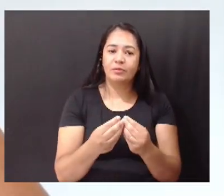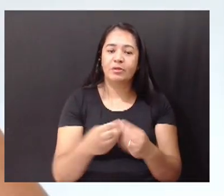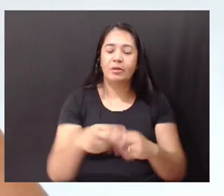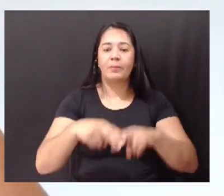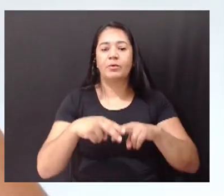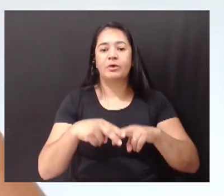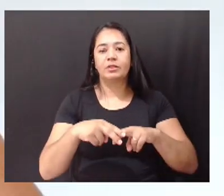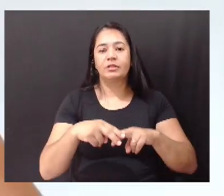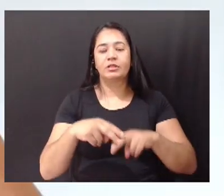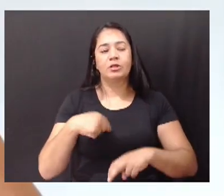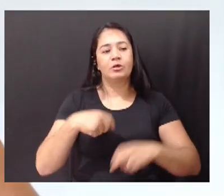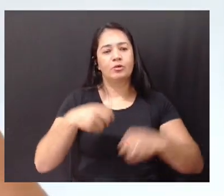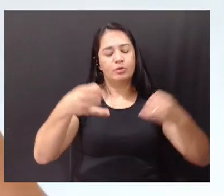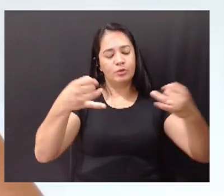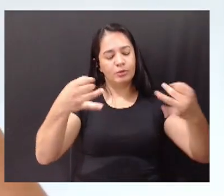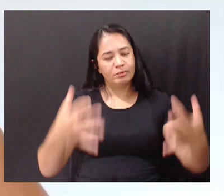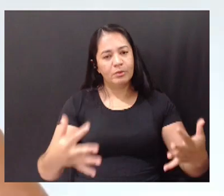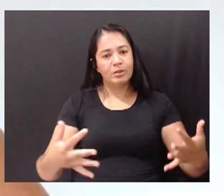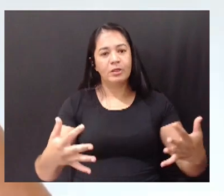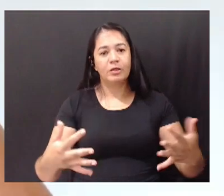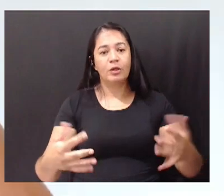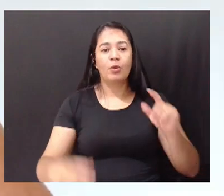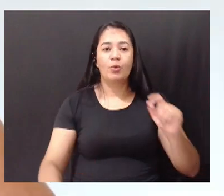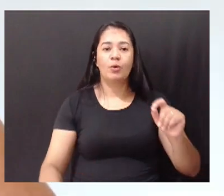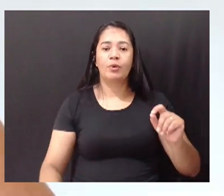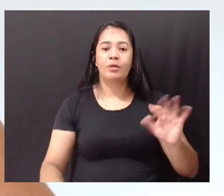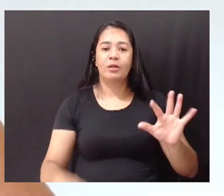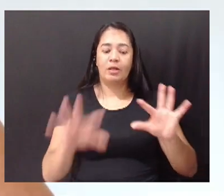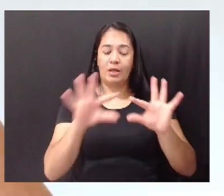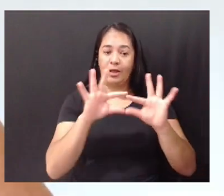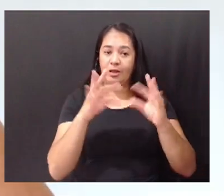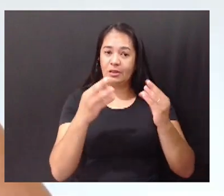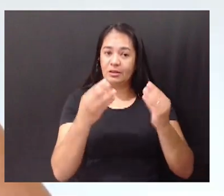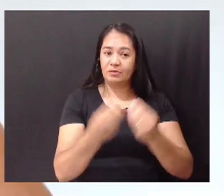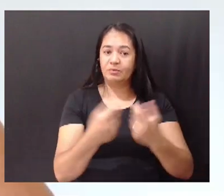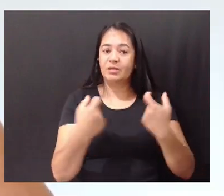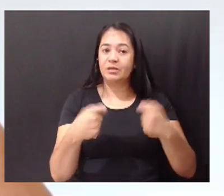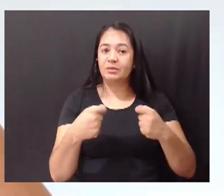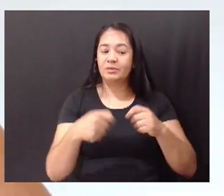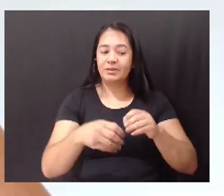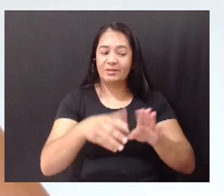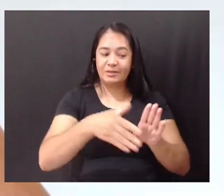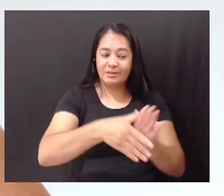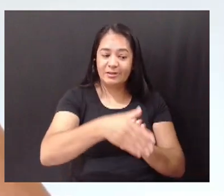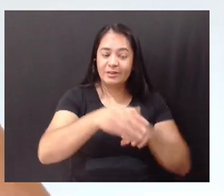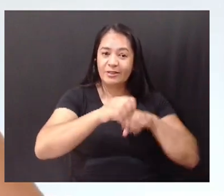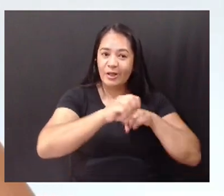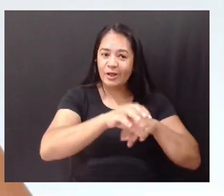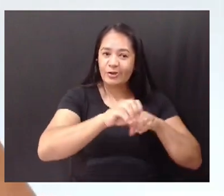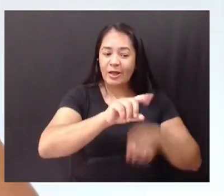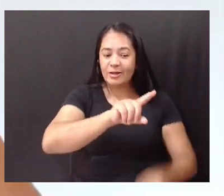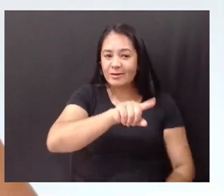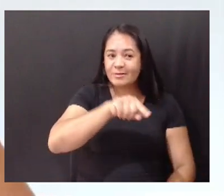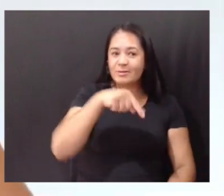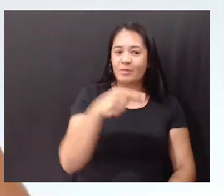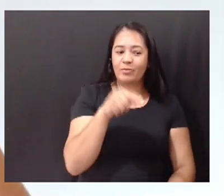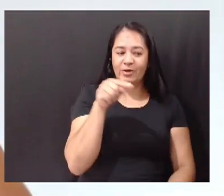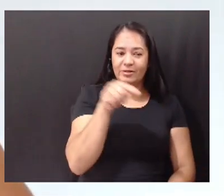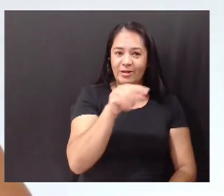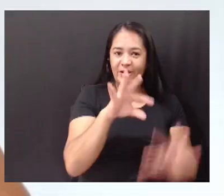abordagem de que as famílias precisam ser reeducadas para educar seus filhos, porque a gente